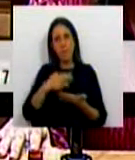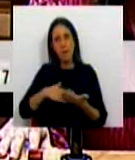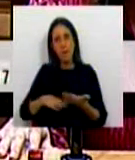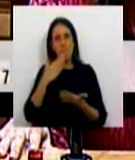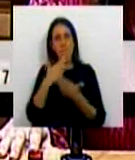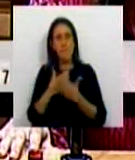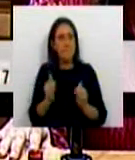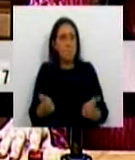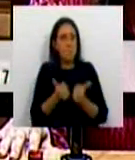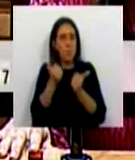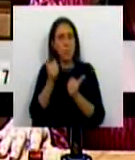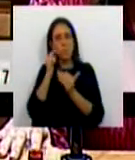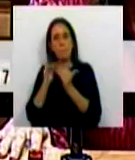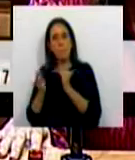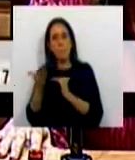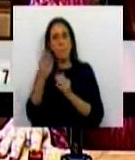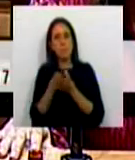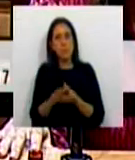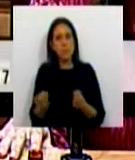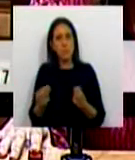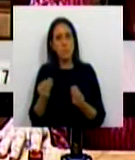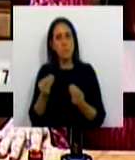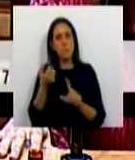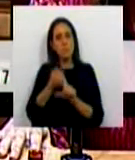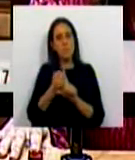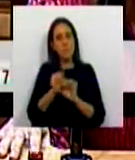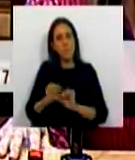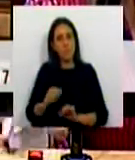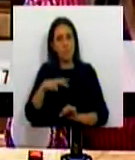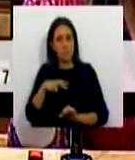melhores e mais sustentáveis soluções para os desafios do nosso país. Muito obrigado. Muito obrigada.